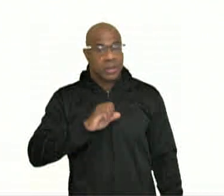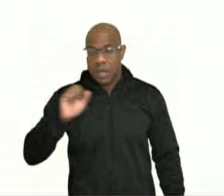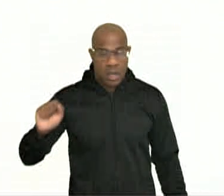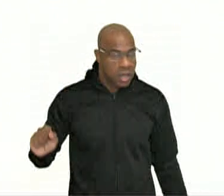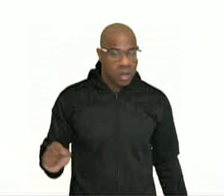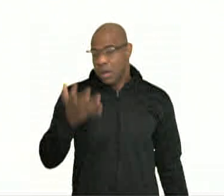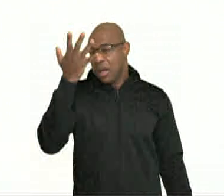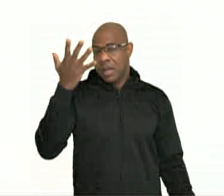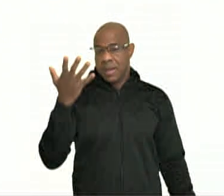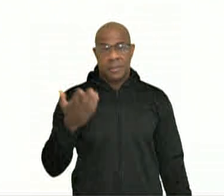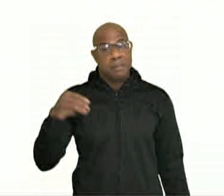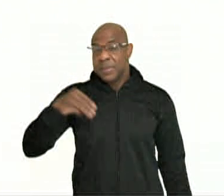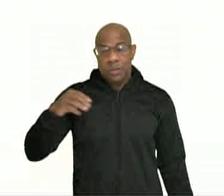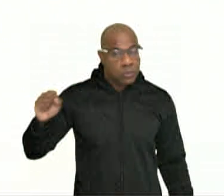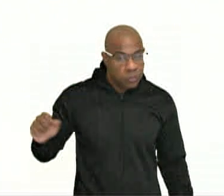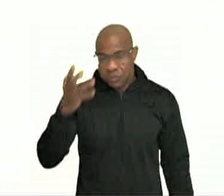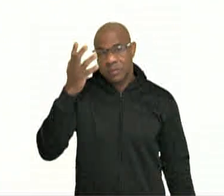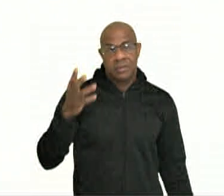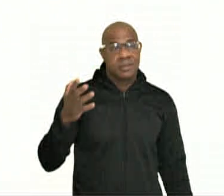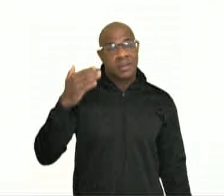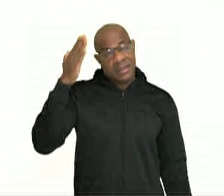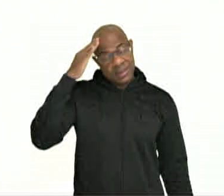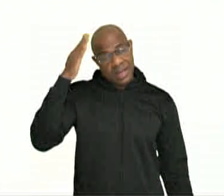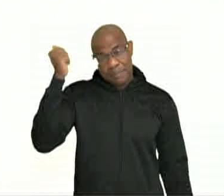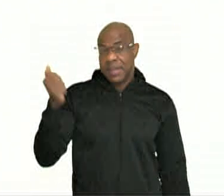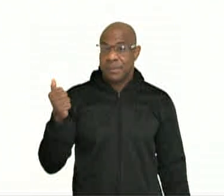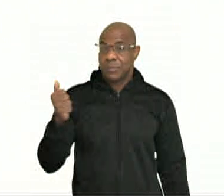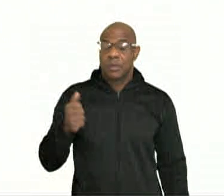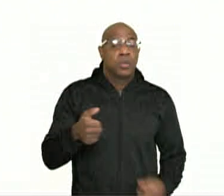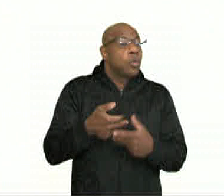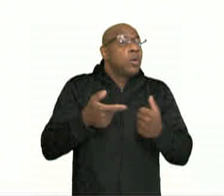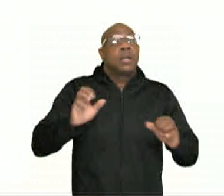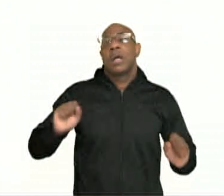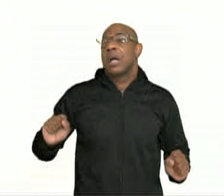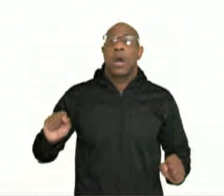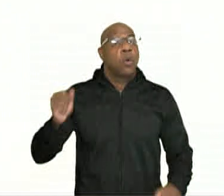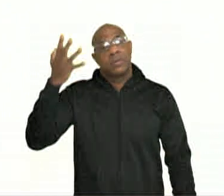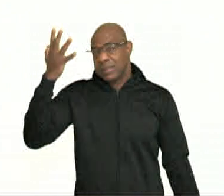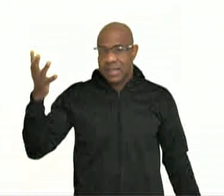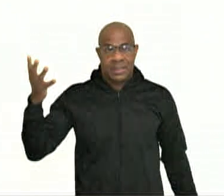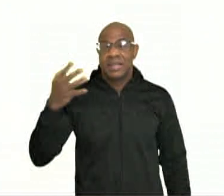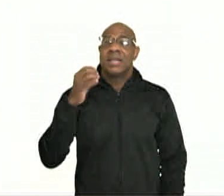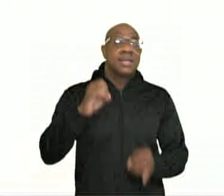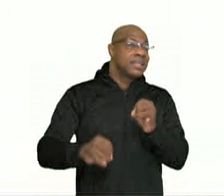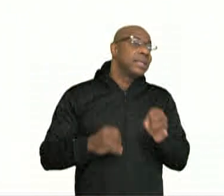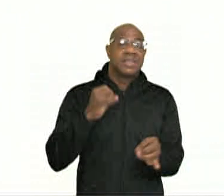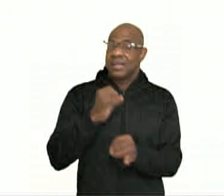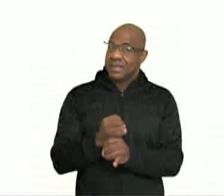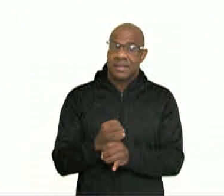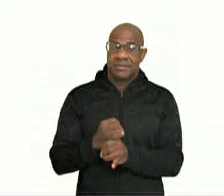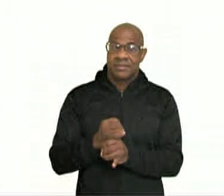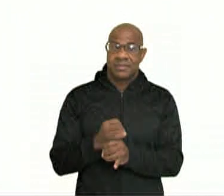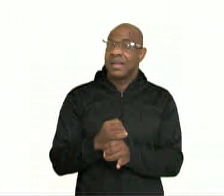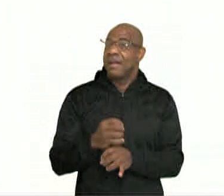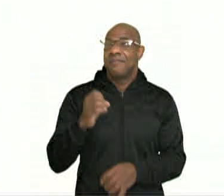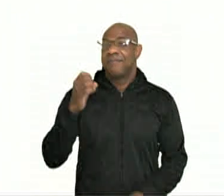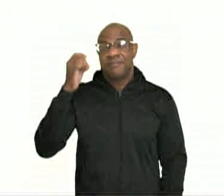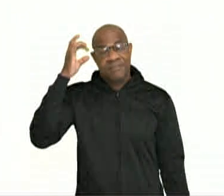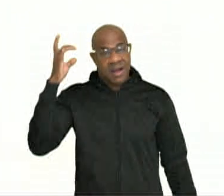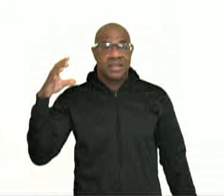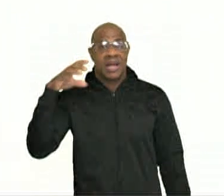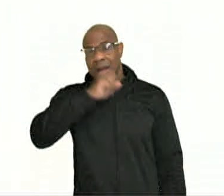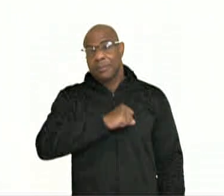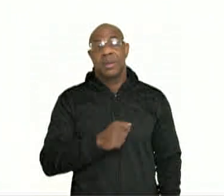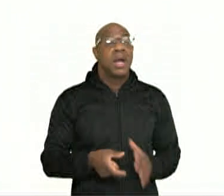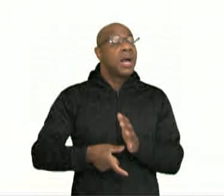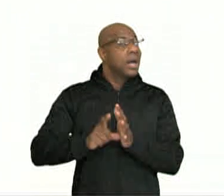em minutos, nós sabemos muitas coisas que acontecem, né, através da internet, e isso chega muito fácil. Antes era